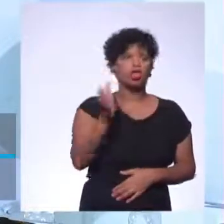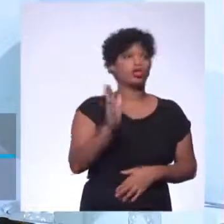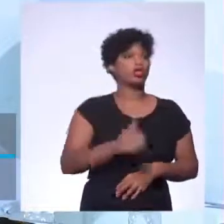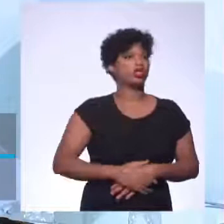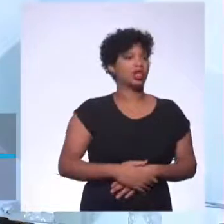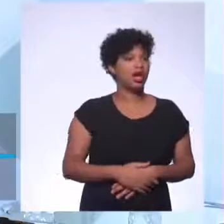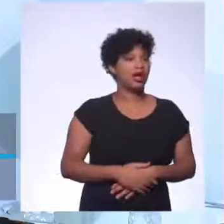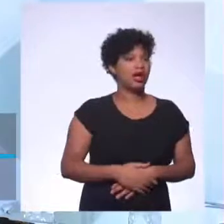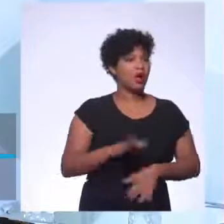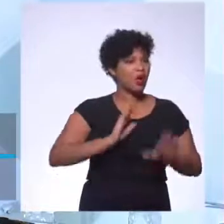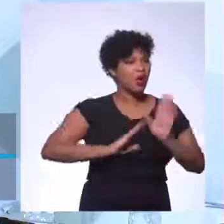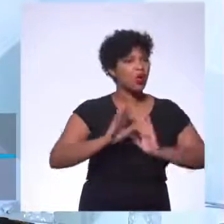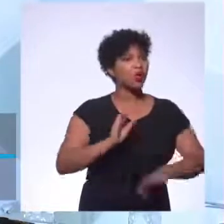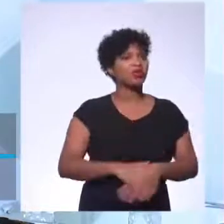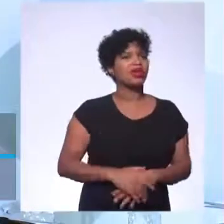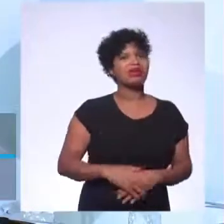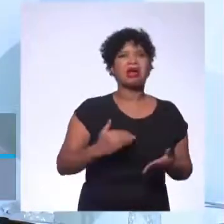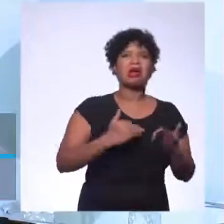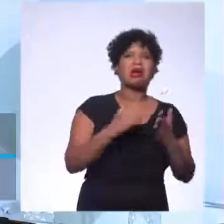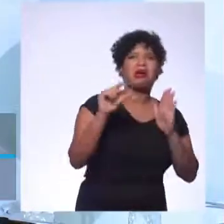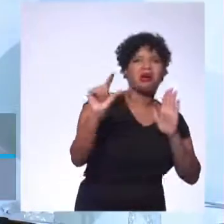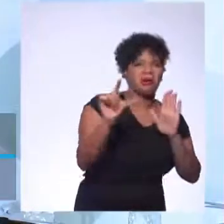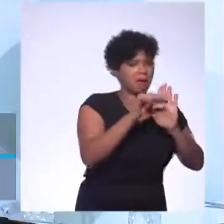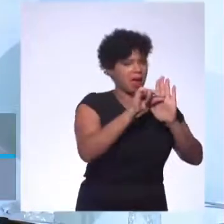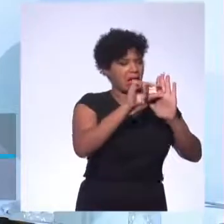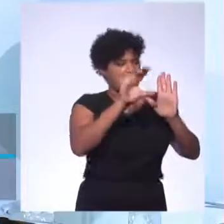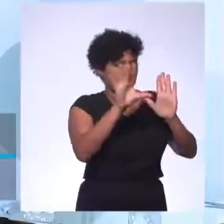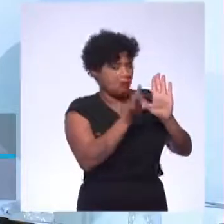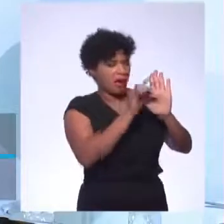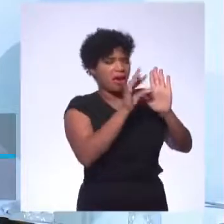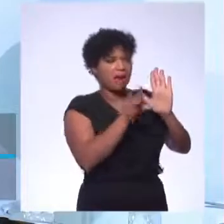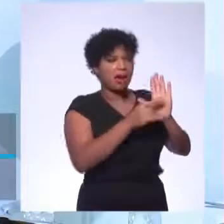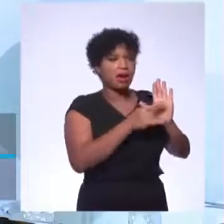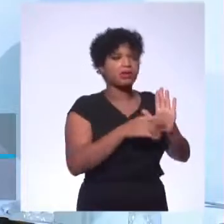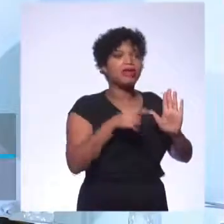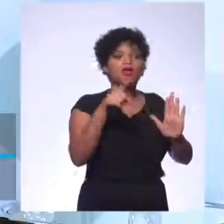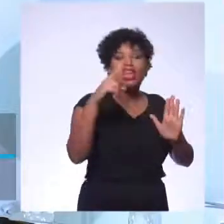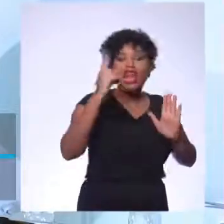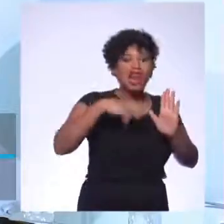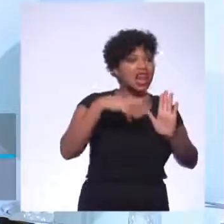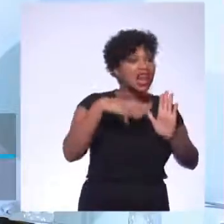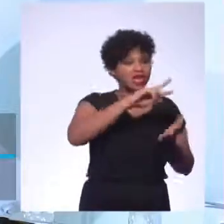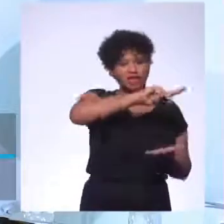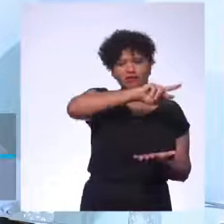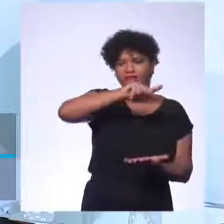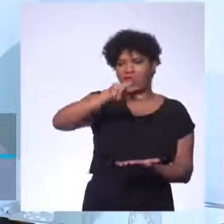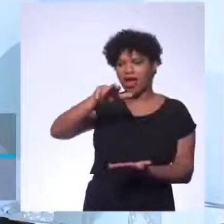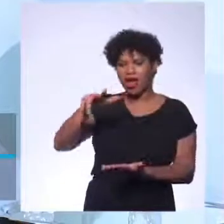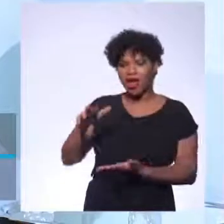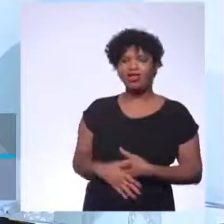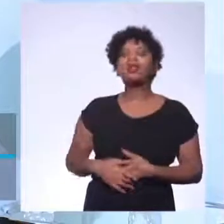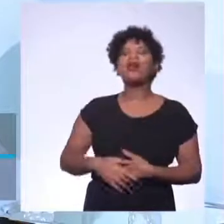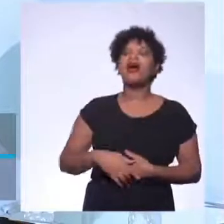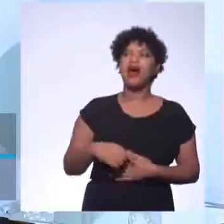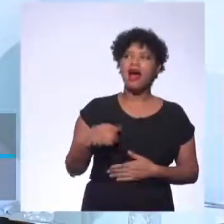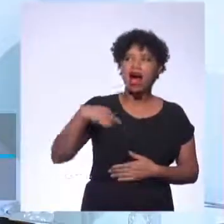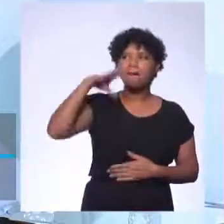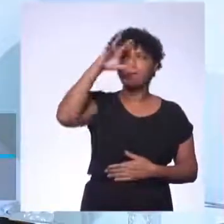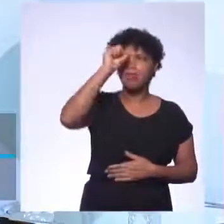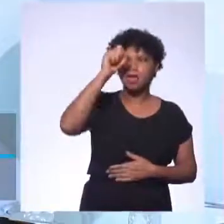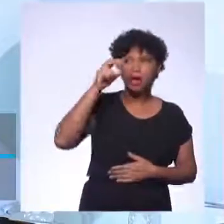nessa furada de comece assim, depois põe a palavra tal. Você tem que ler, meu querido. Então, para você ter fundamento